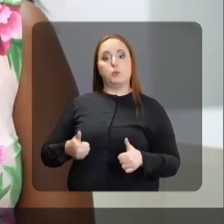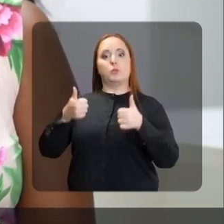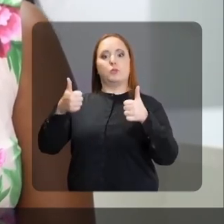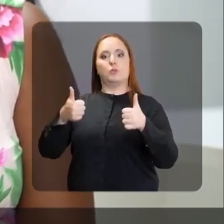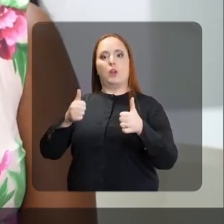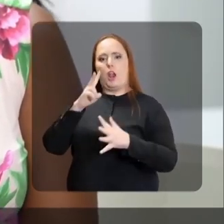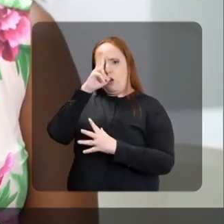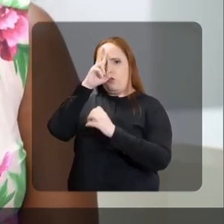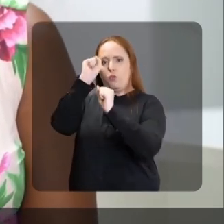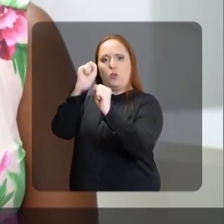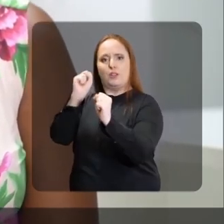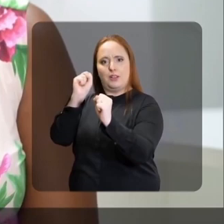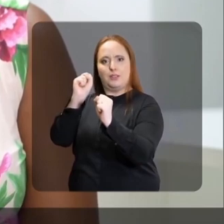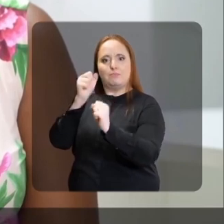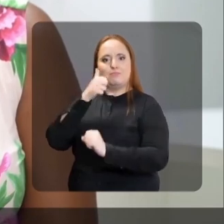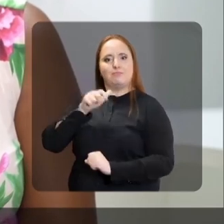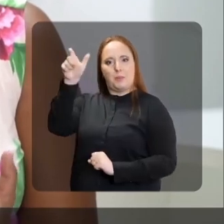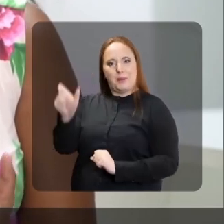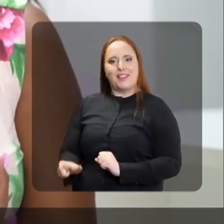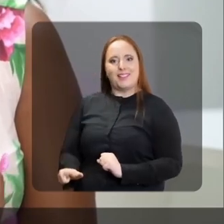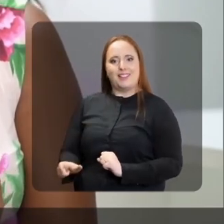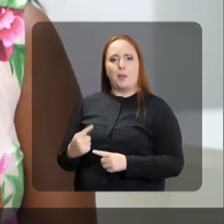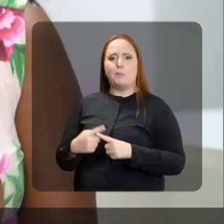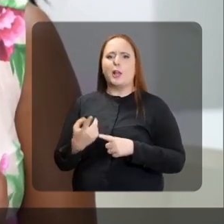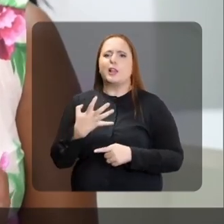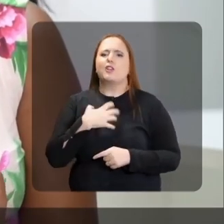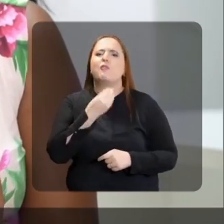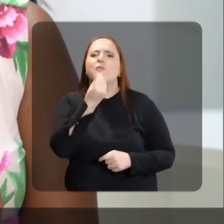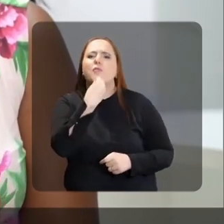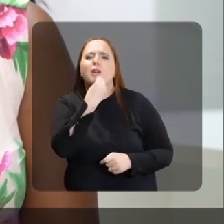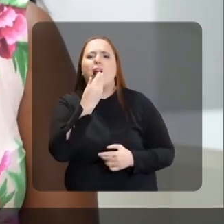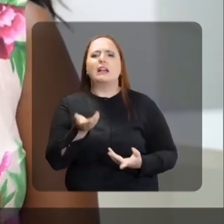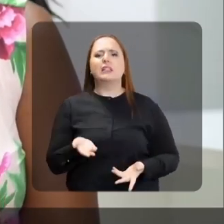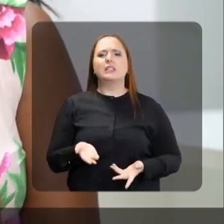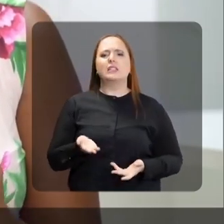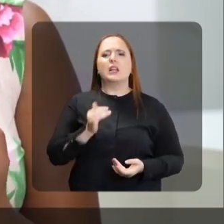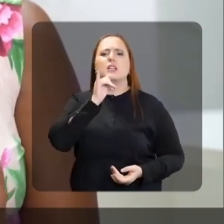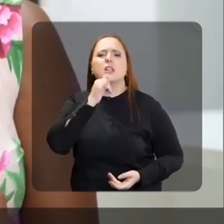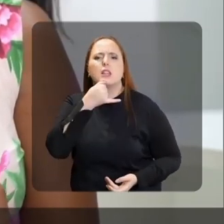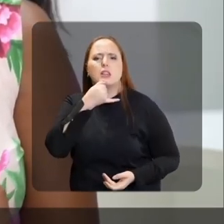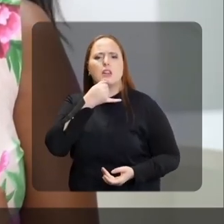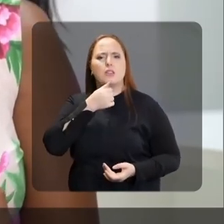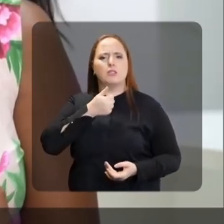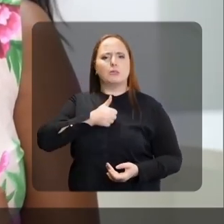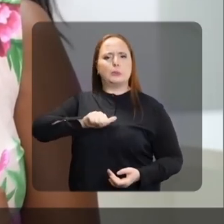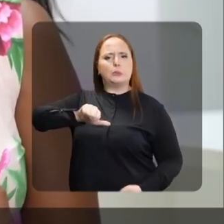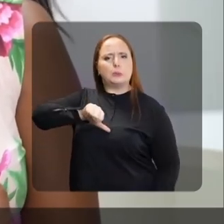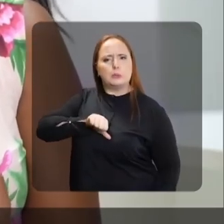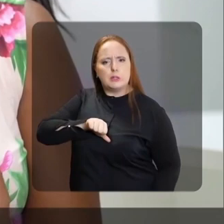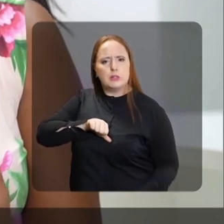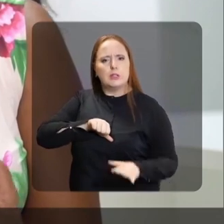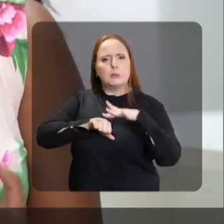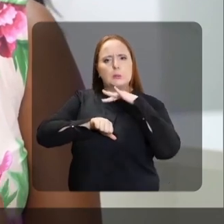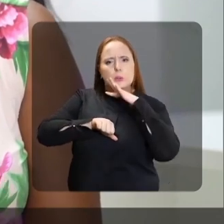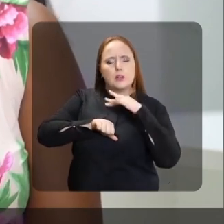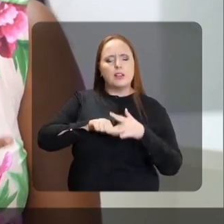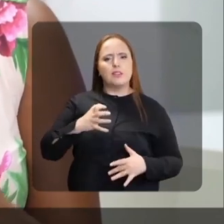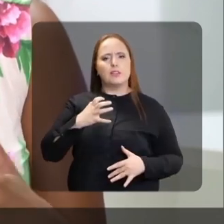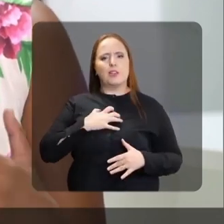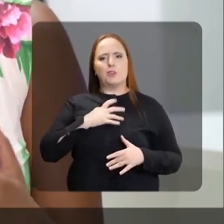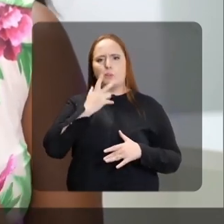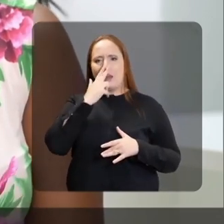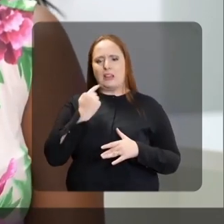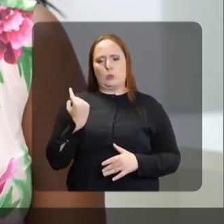se fortalecer enquanto pessoa, que está fragilizada, que está com a estima baixa, que muitas vezes se